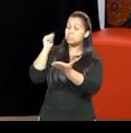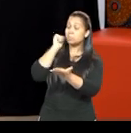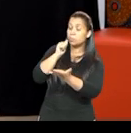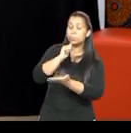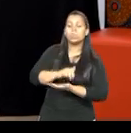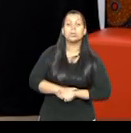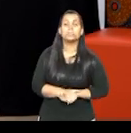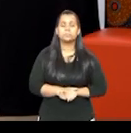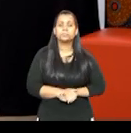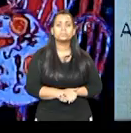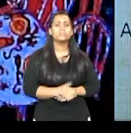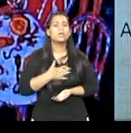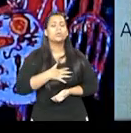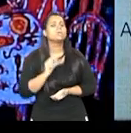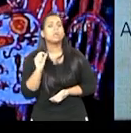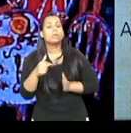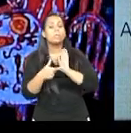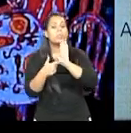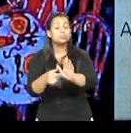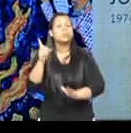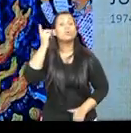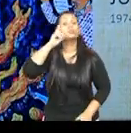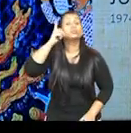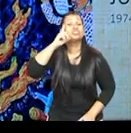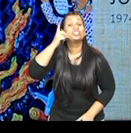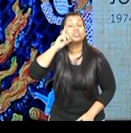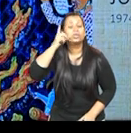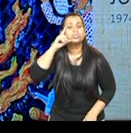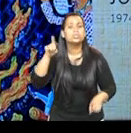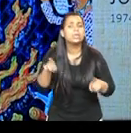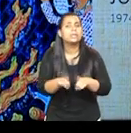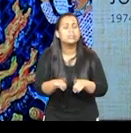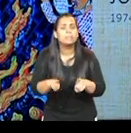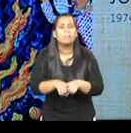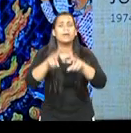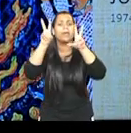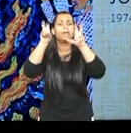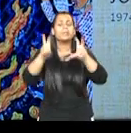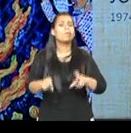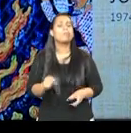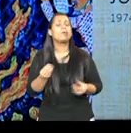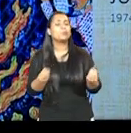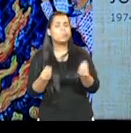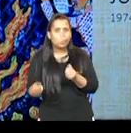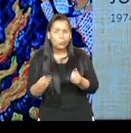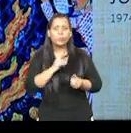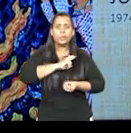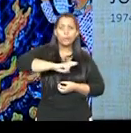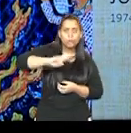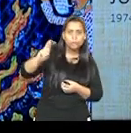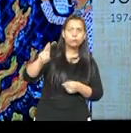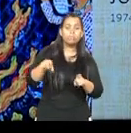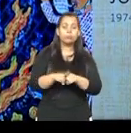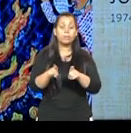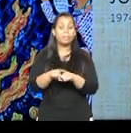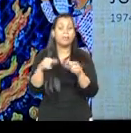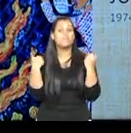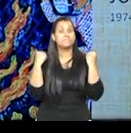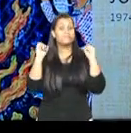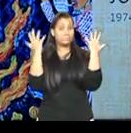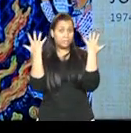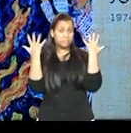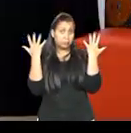Ela gostava de retratar o cotidiano e também temas como religião afro-brasileira e festas